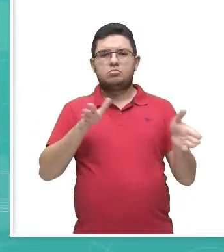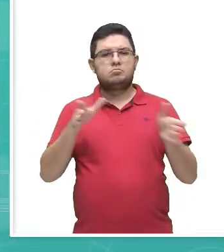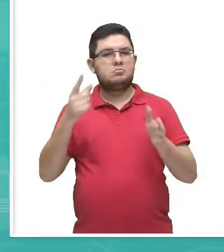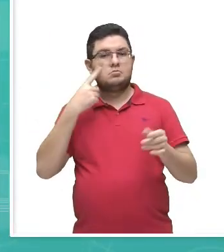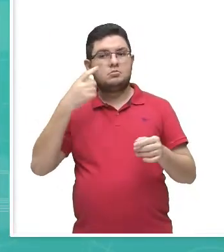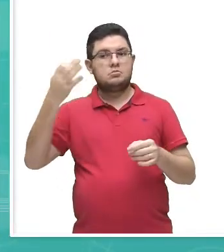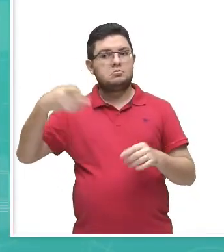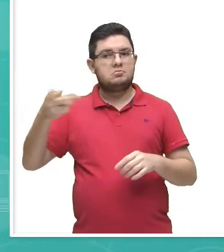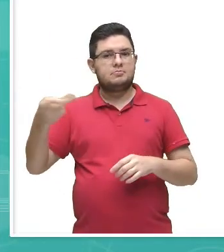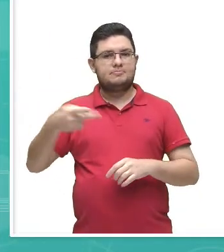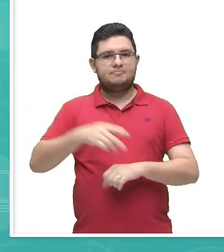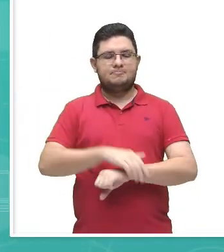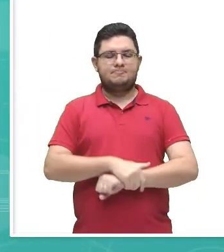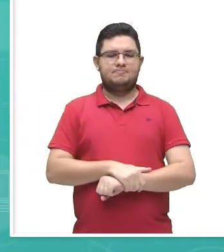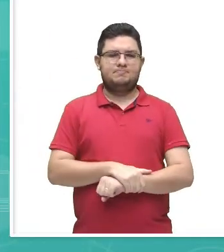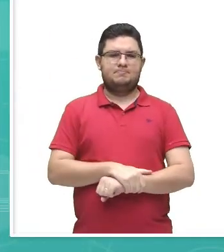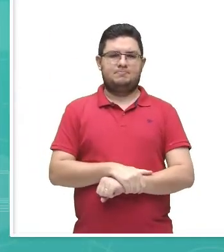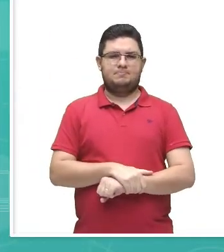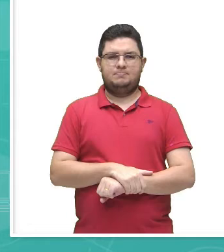acertaram. Vamos lá.